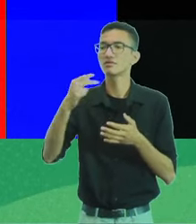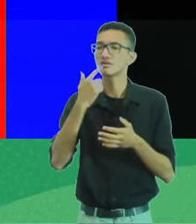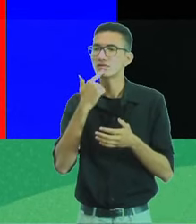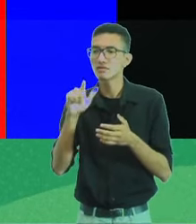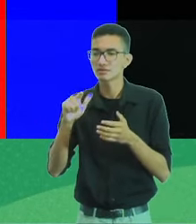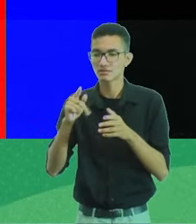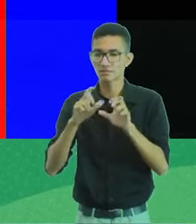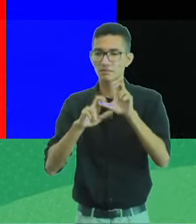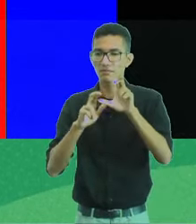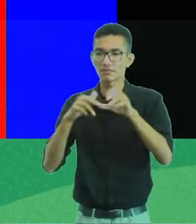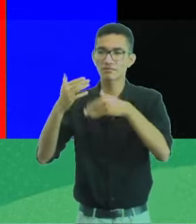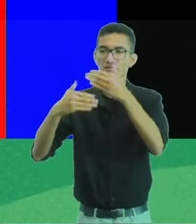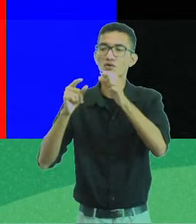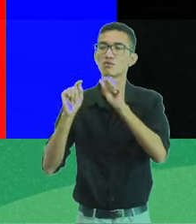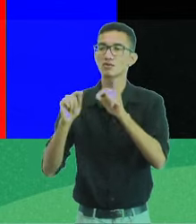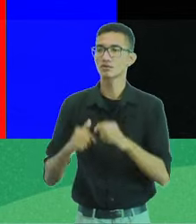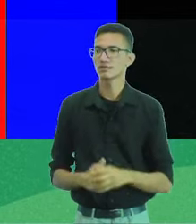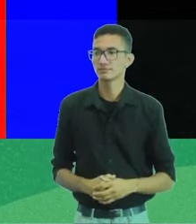linguagem